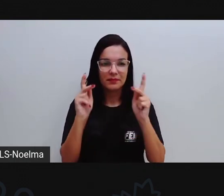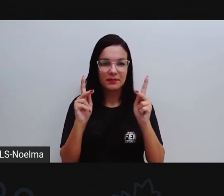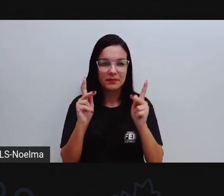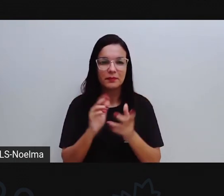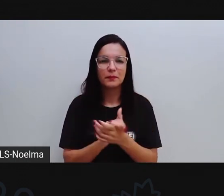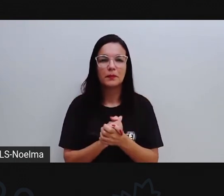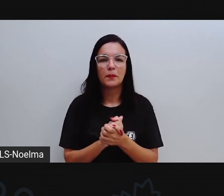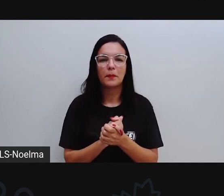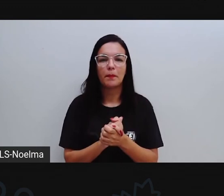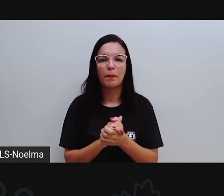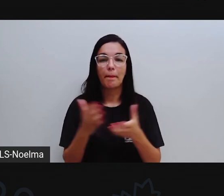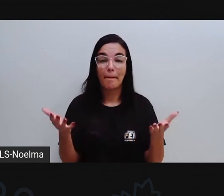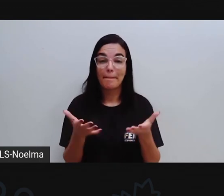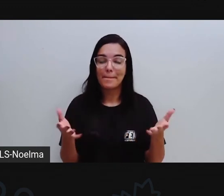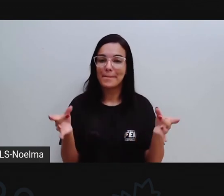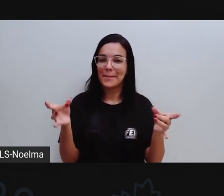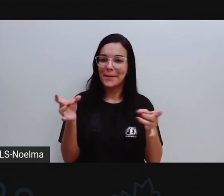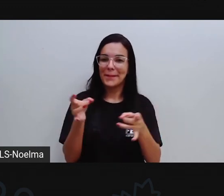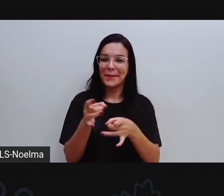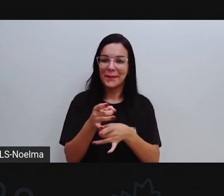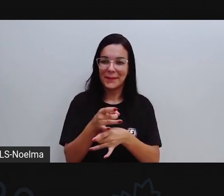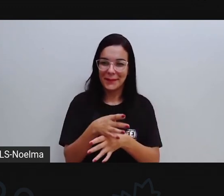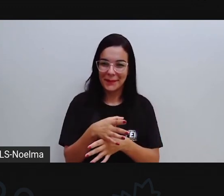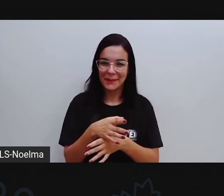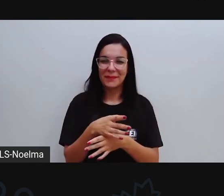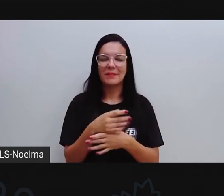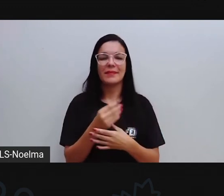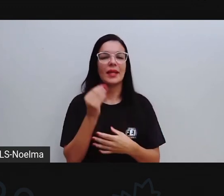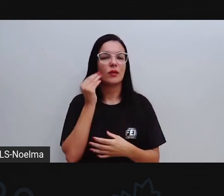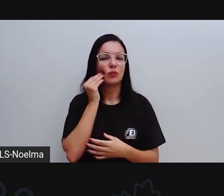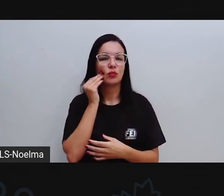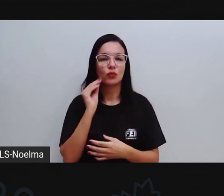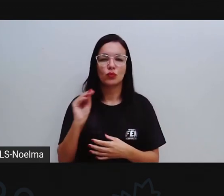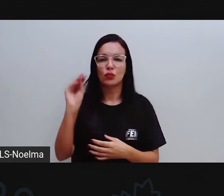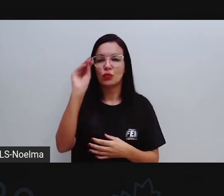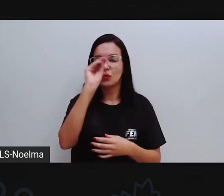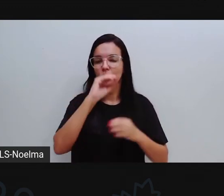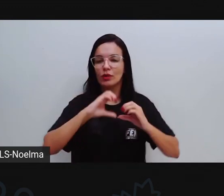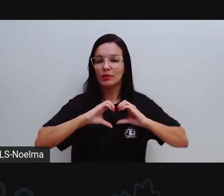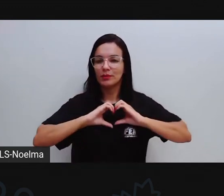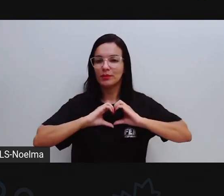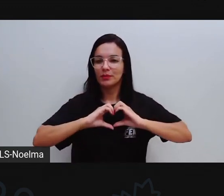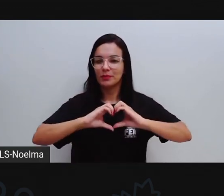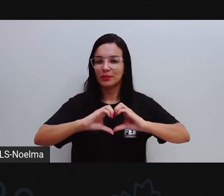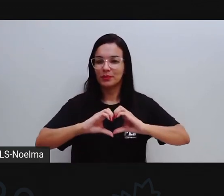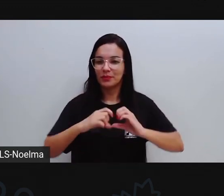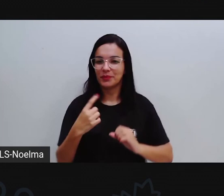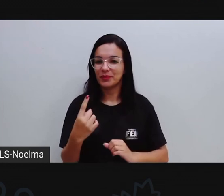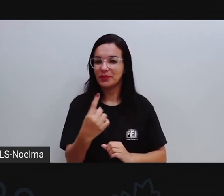certo? Nós vamos ficando por aqui. Um beijo no coração de cada